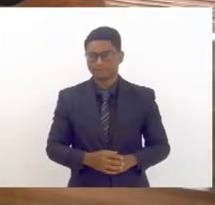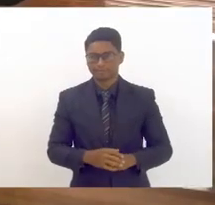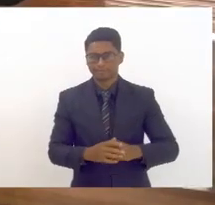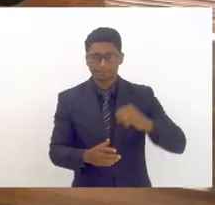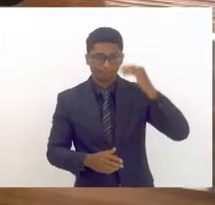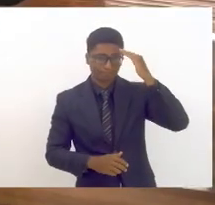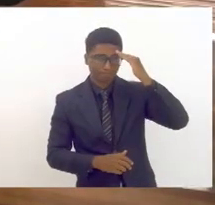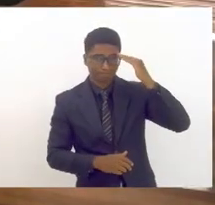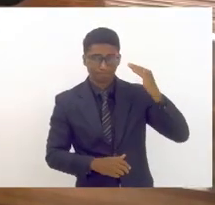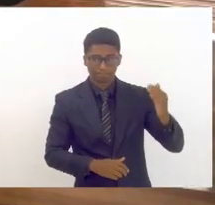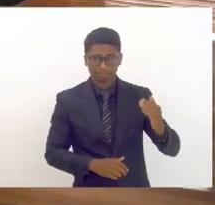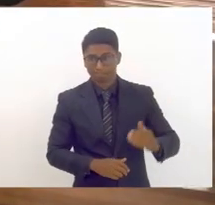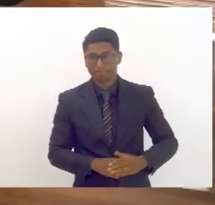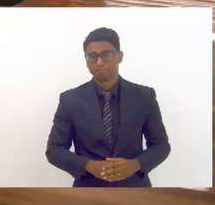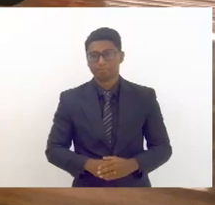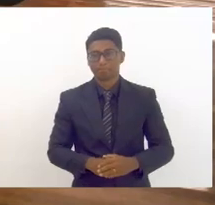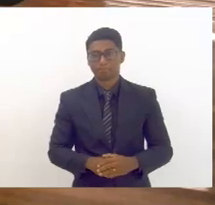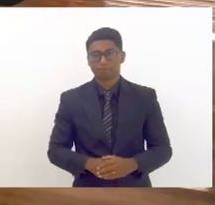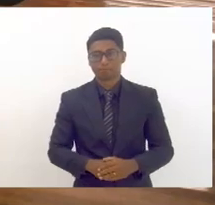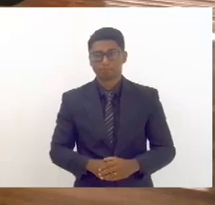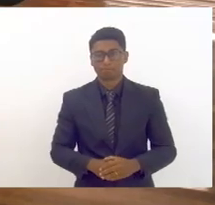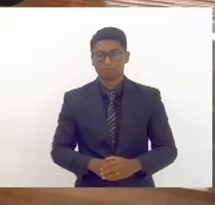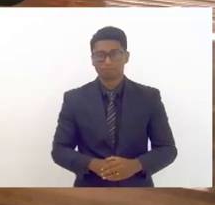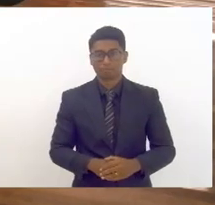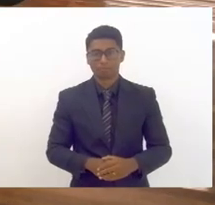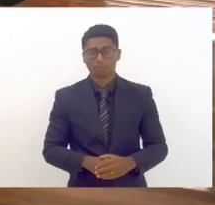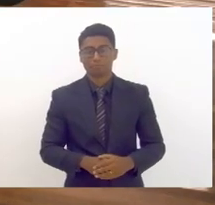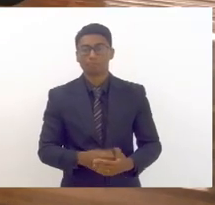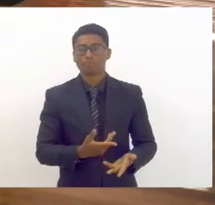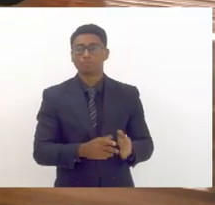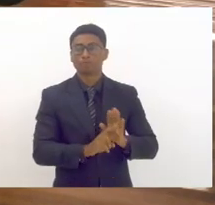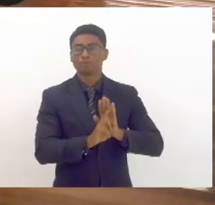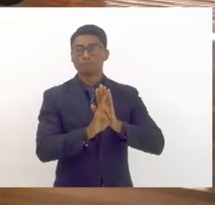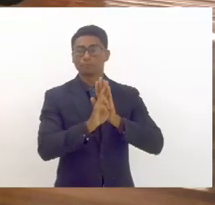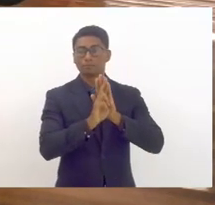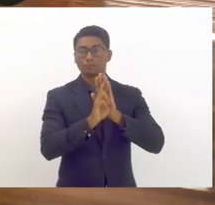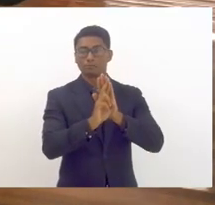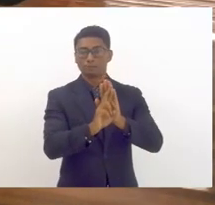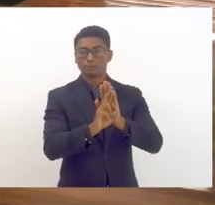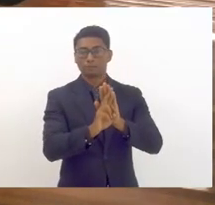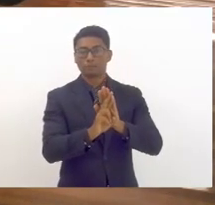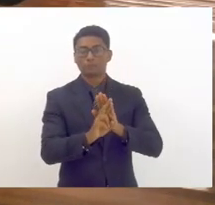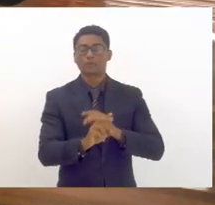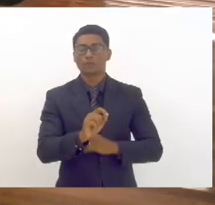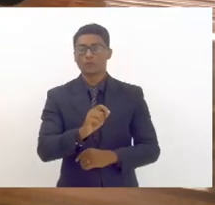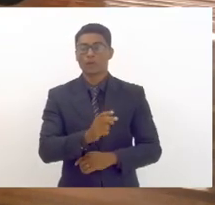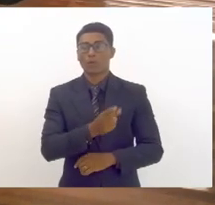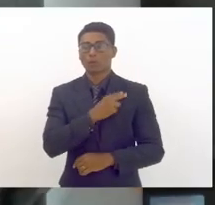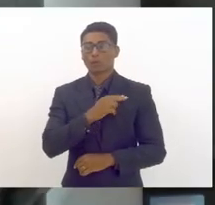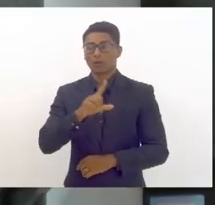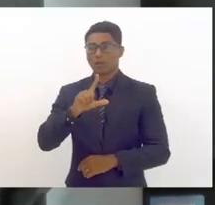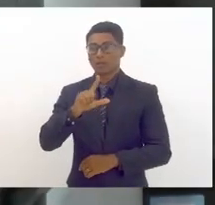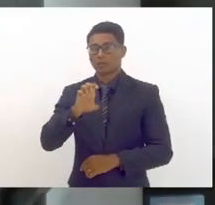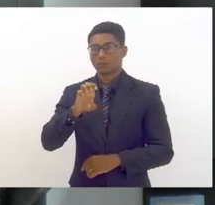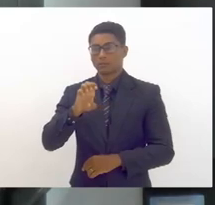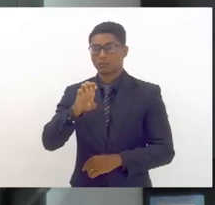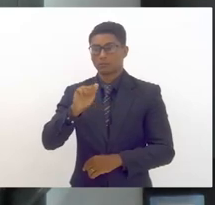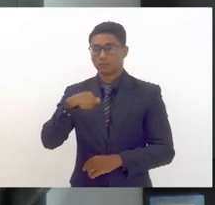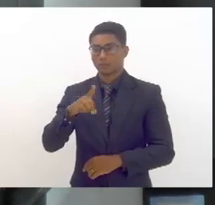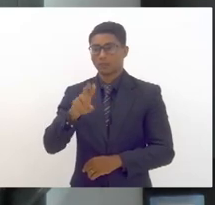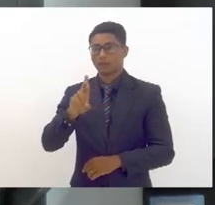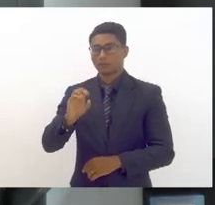Obrigada, coronel Albucassis, que hoje aqui nessa manhã representa o nosso coronel Leandro